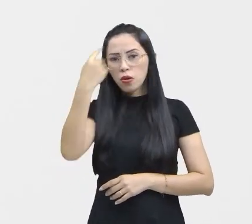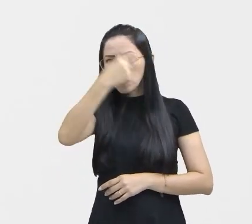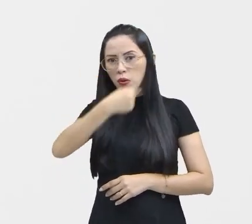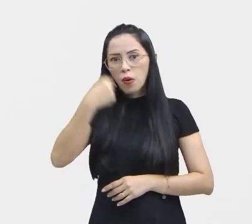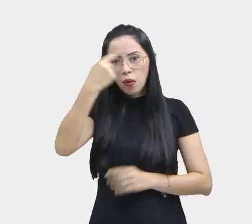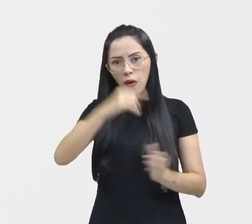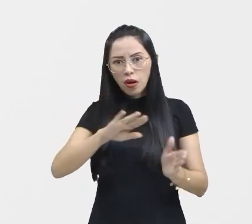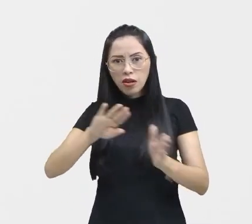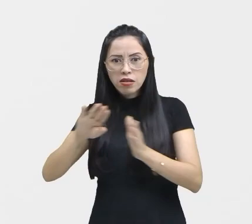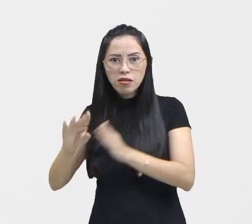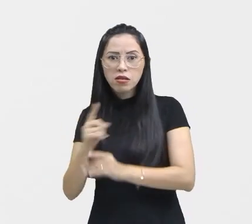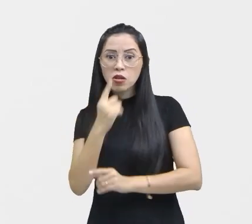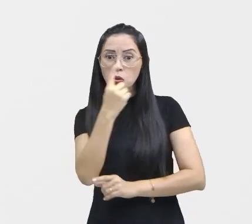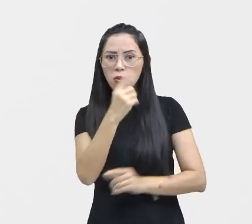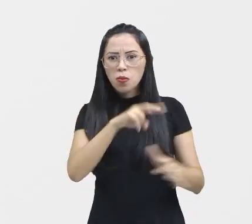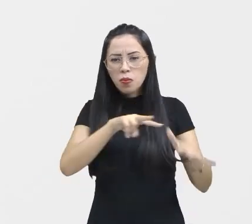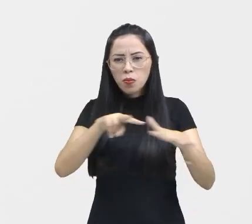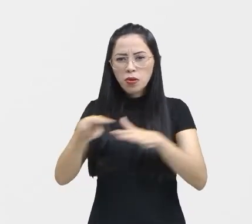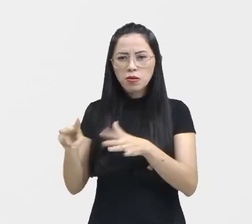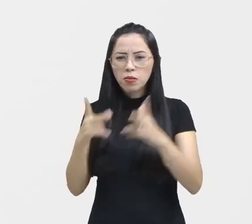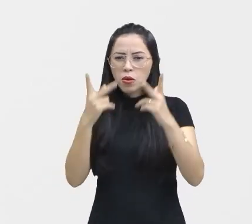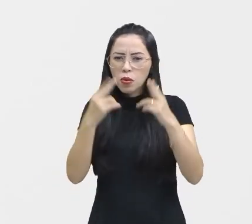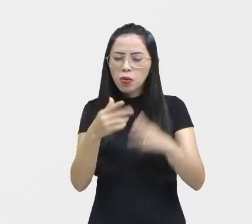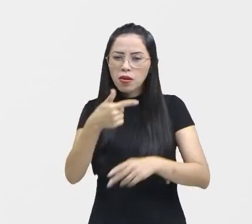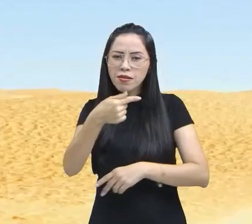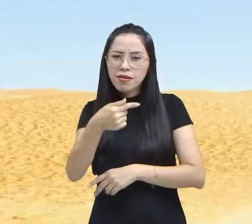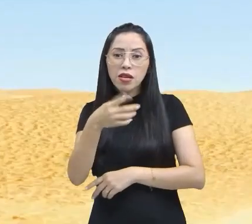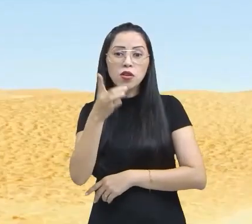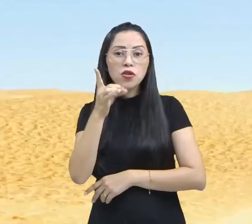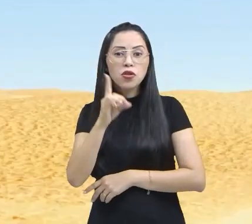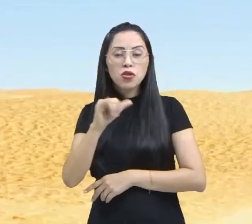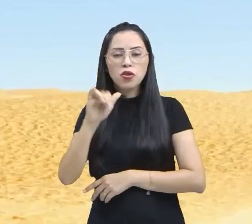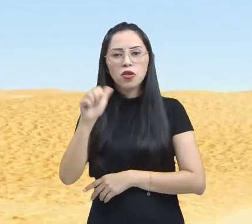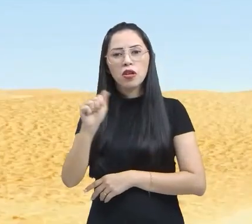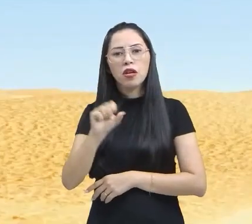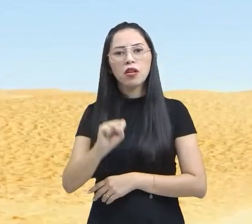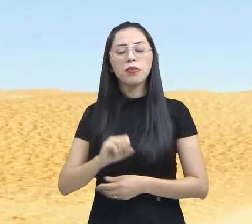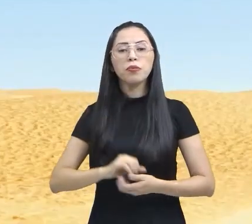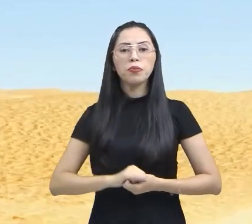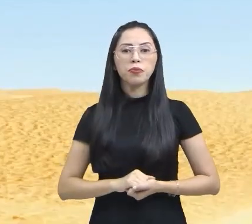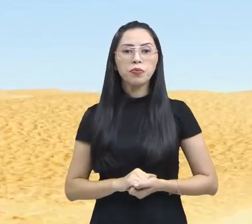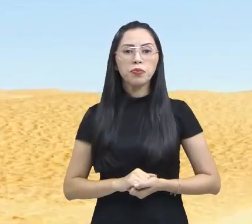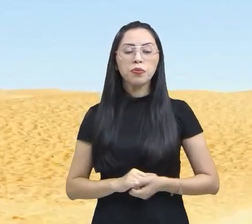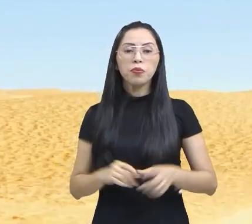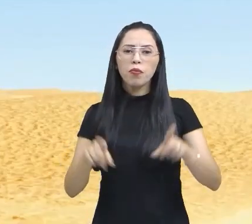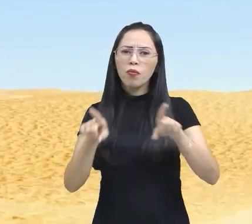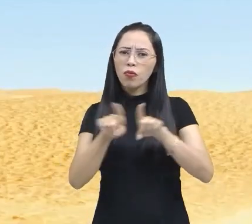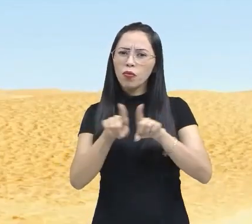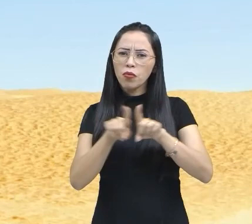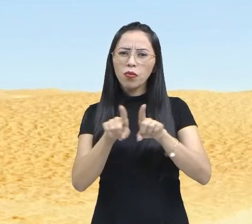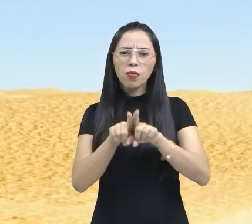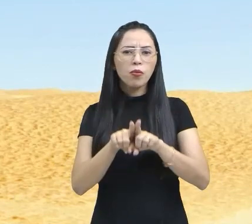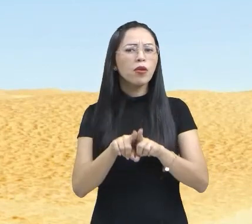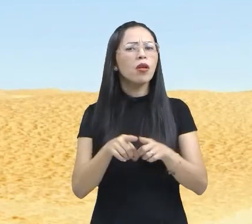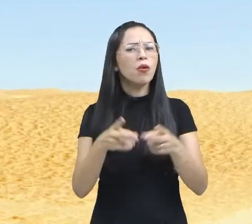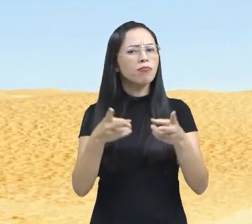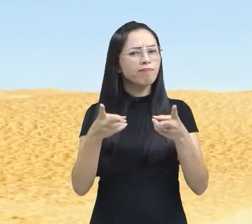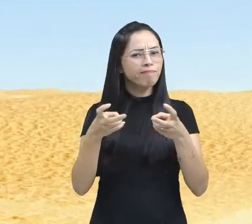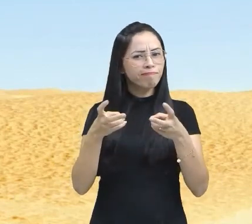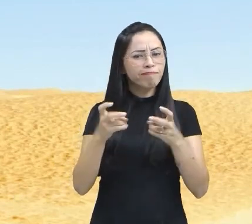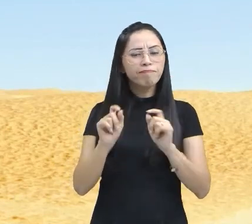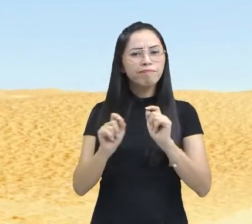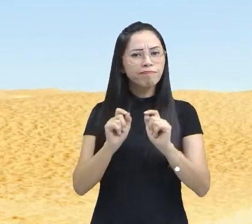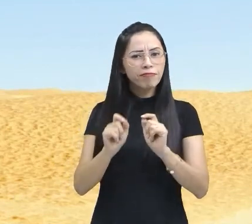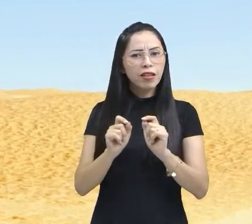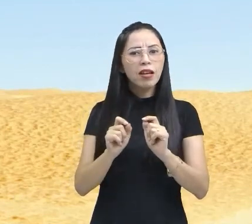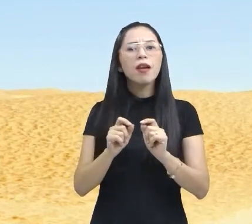A 7 dias. Aqui comigo. Bom, nós vimos que para fazer essa conversão nós temos que usar essas medidas, né?